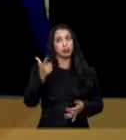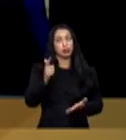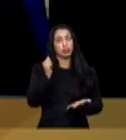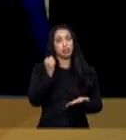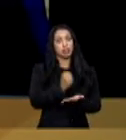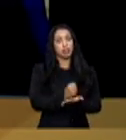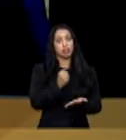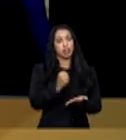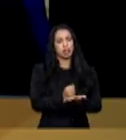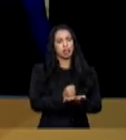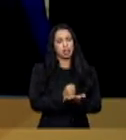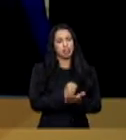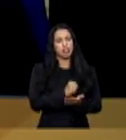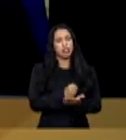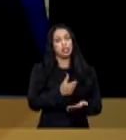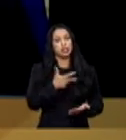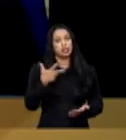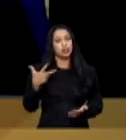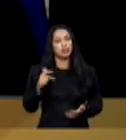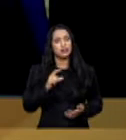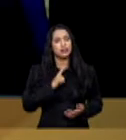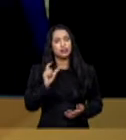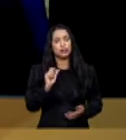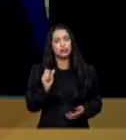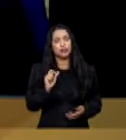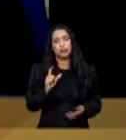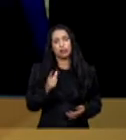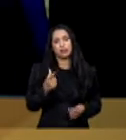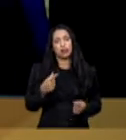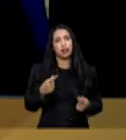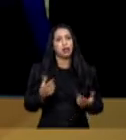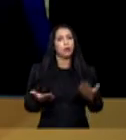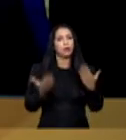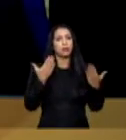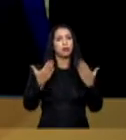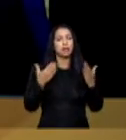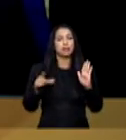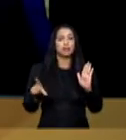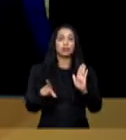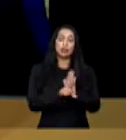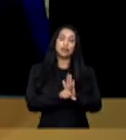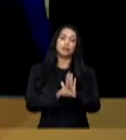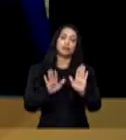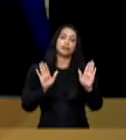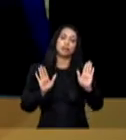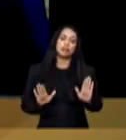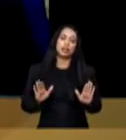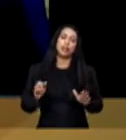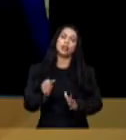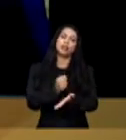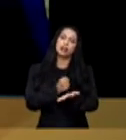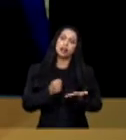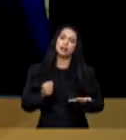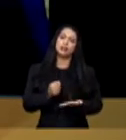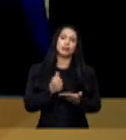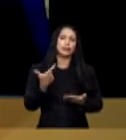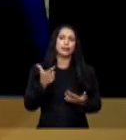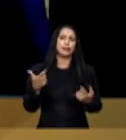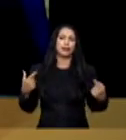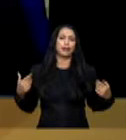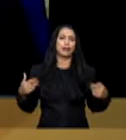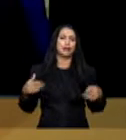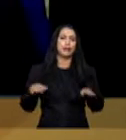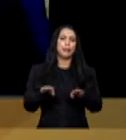registro, não foi devidamente dimensionado pelo legislador sob o aspecto da razoabilidade e da